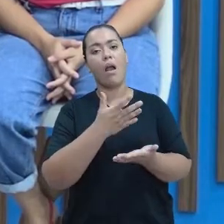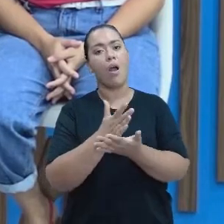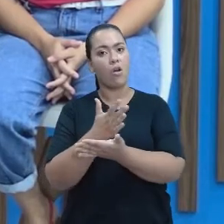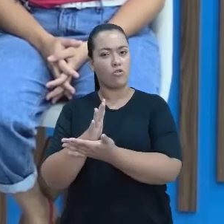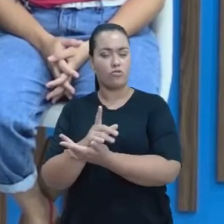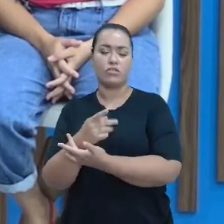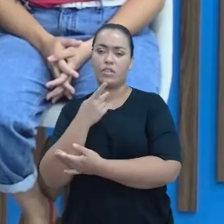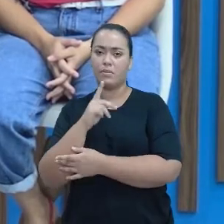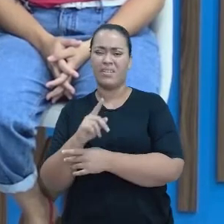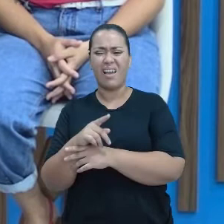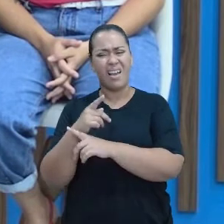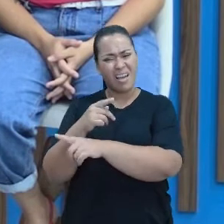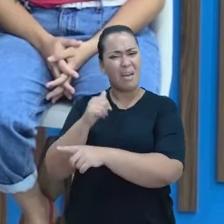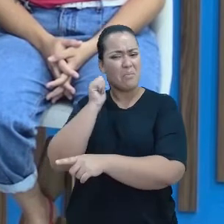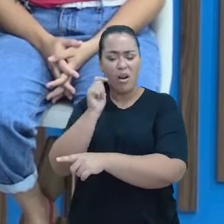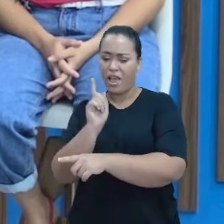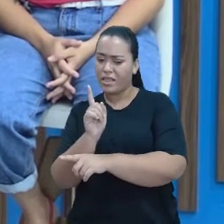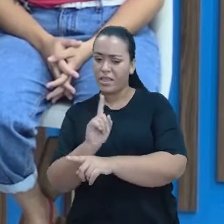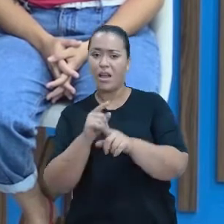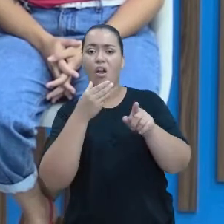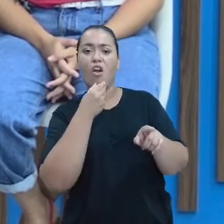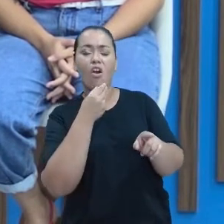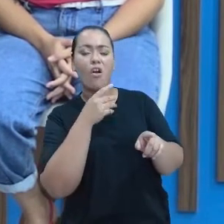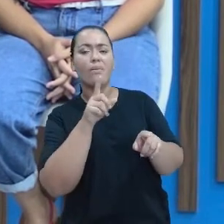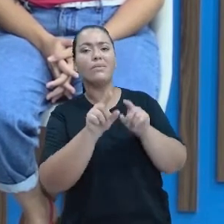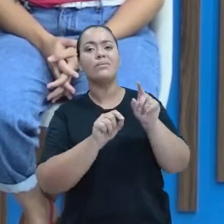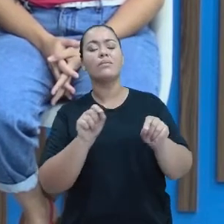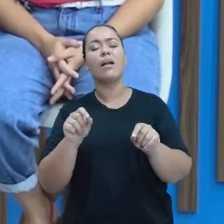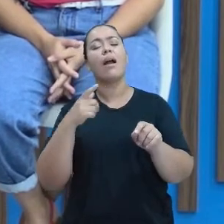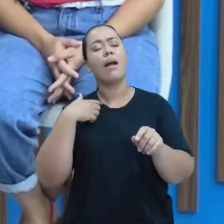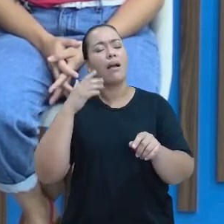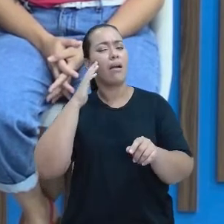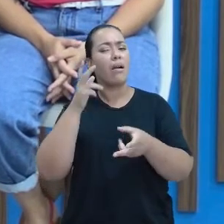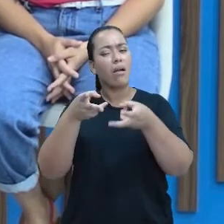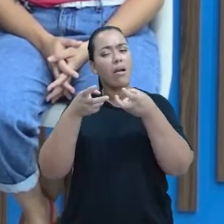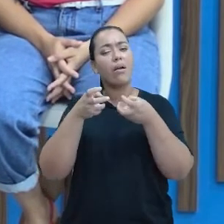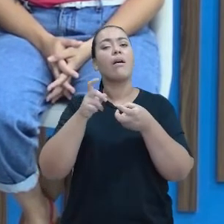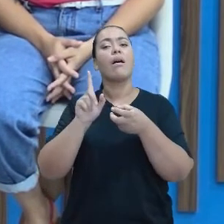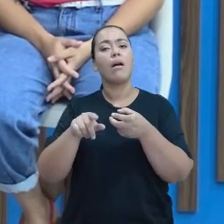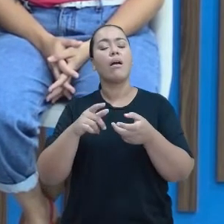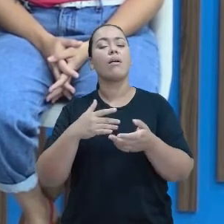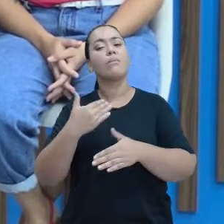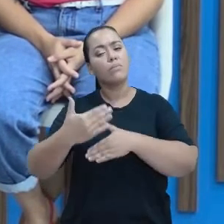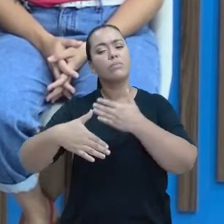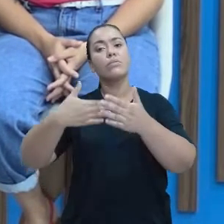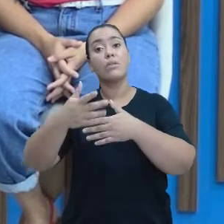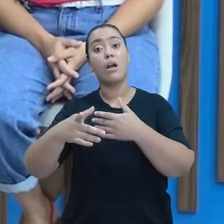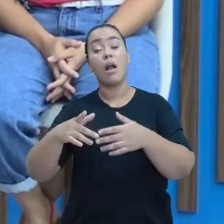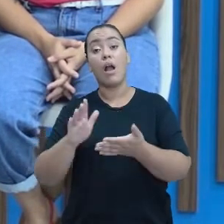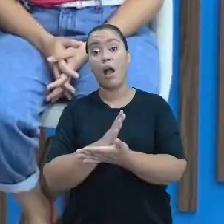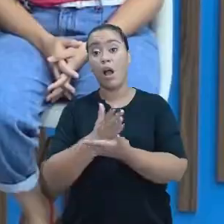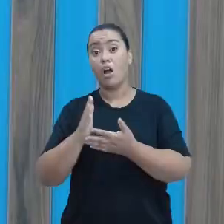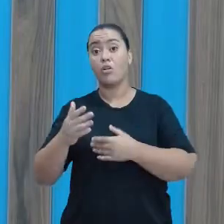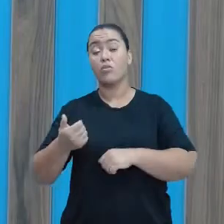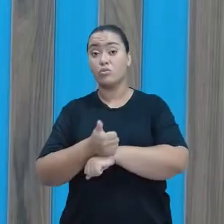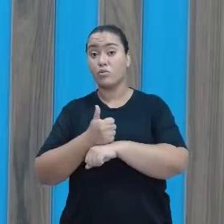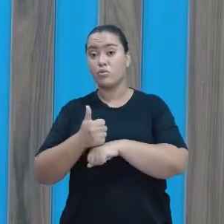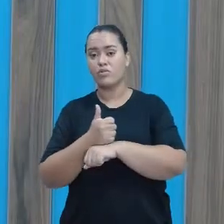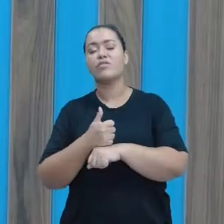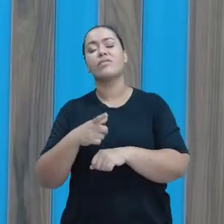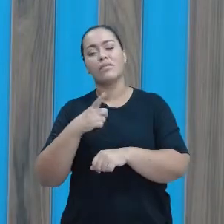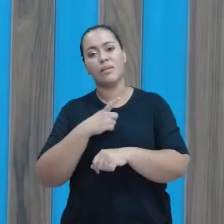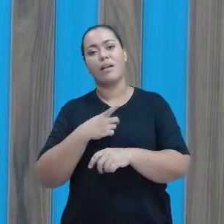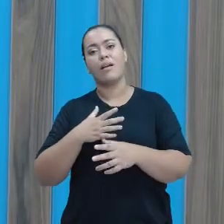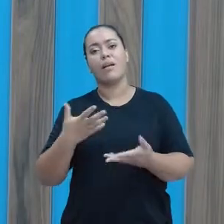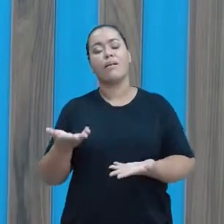mas esse trabalho não é para a mulher. E nós temos observado que aos poucos, né, algumas profissões têm sido, de fato, né,